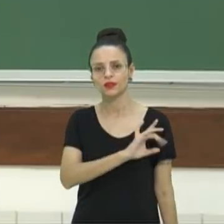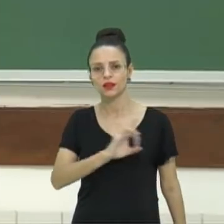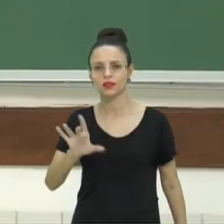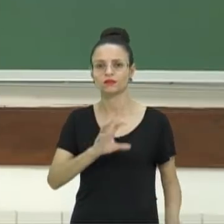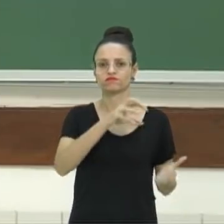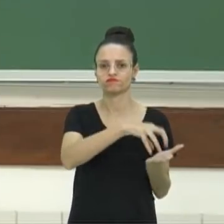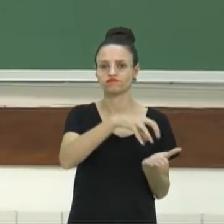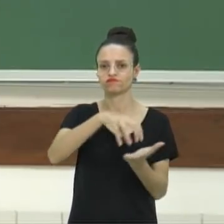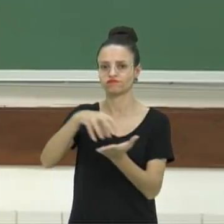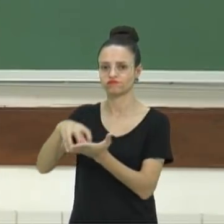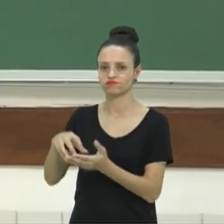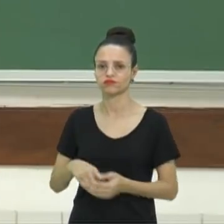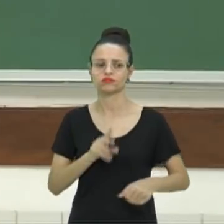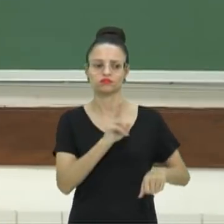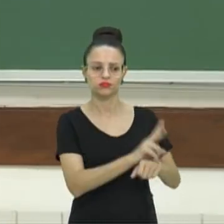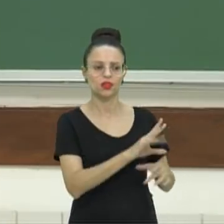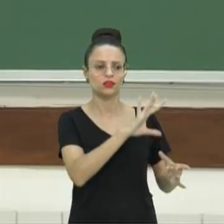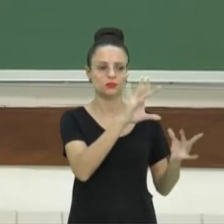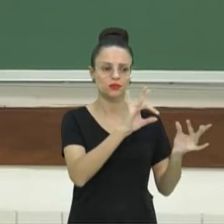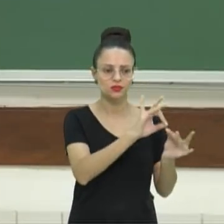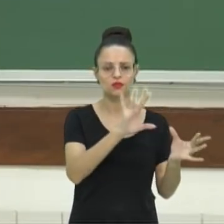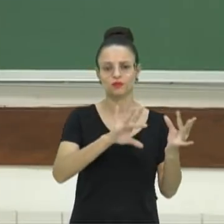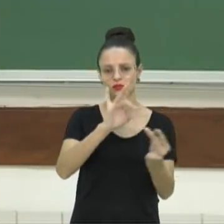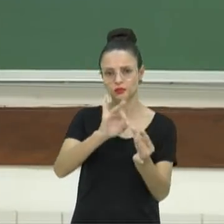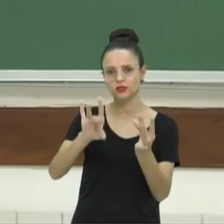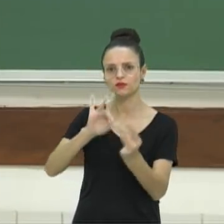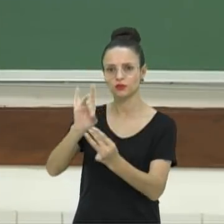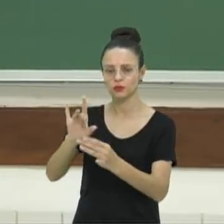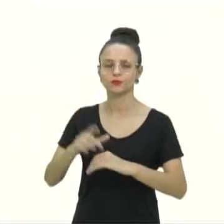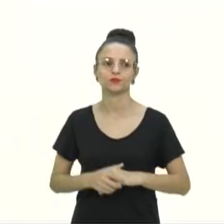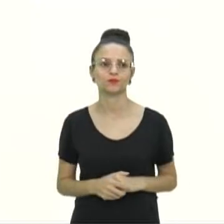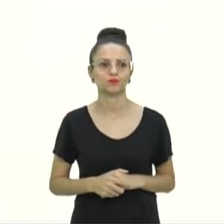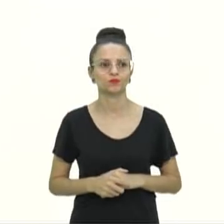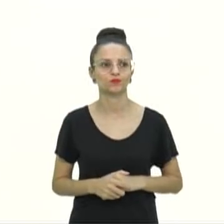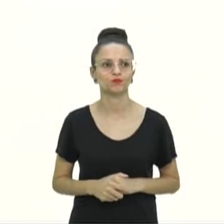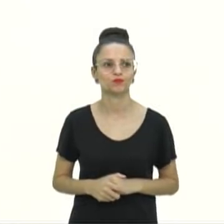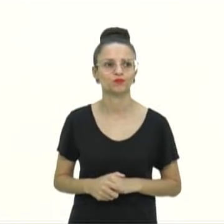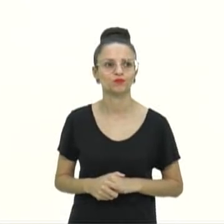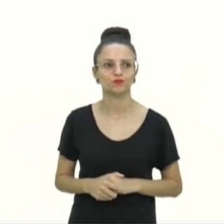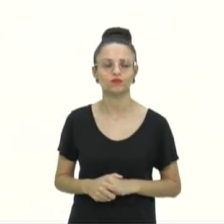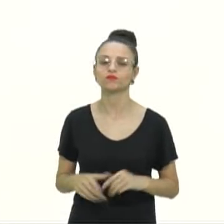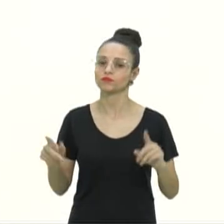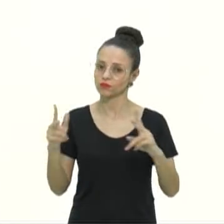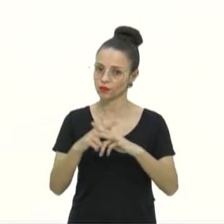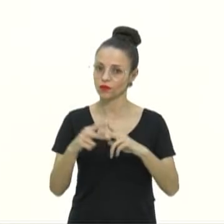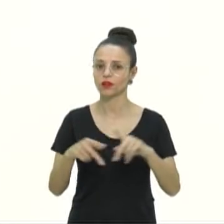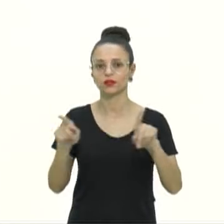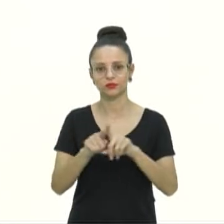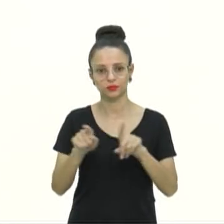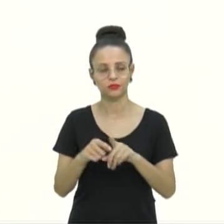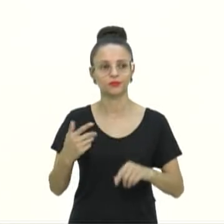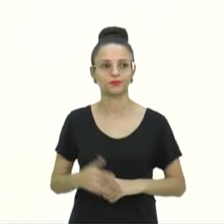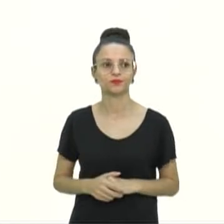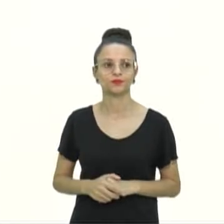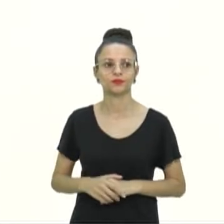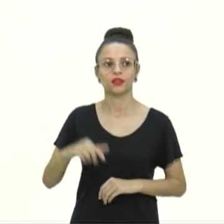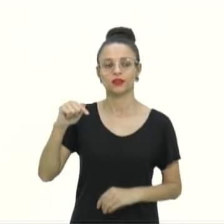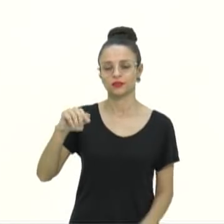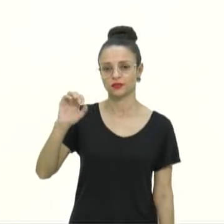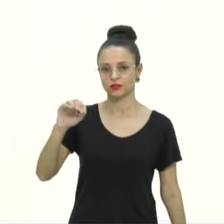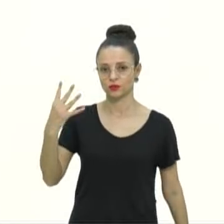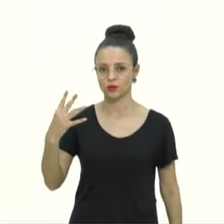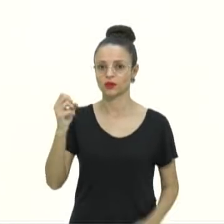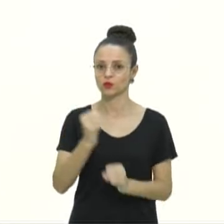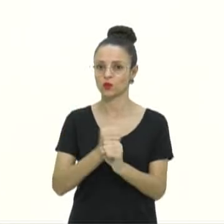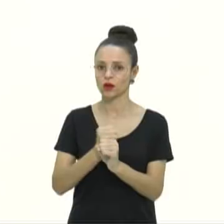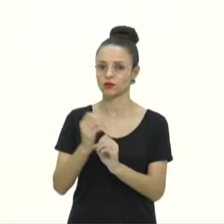cuida especificamente de uma modalidade. No wrestling, na luta, né, não é diferente. Então temos o quê? Em 704 anos